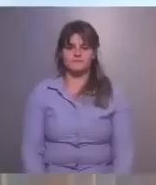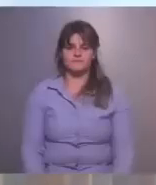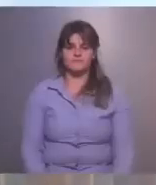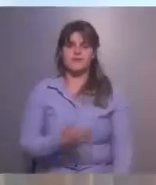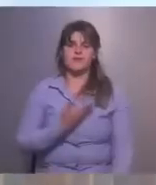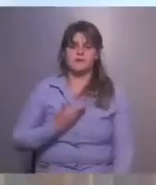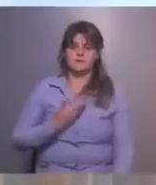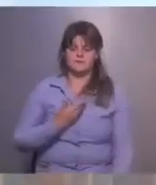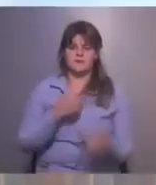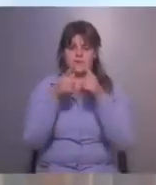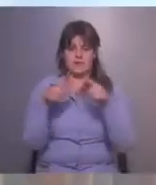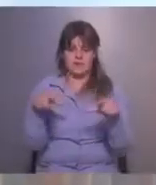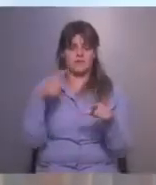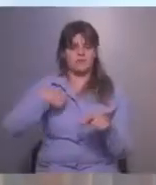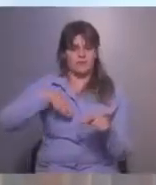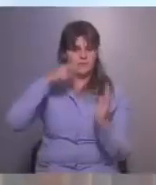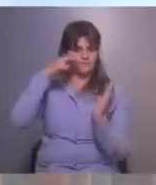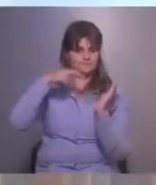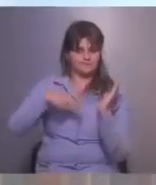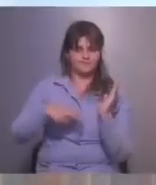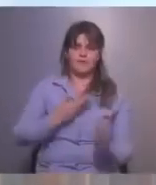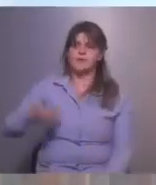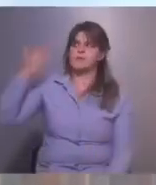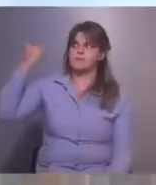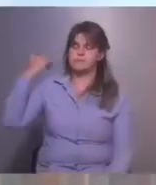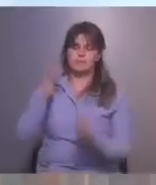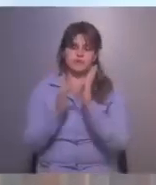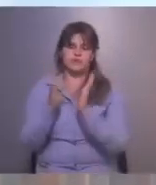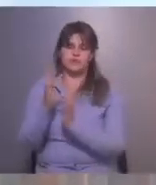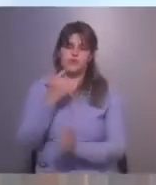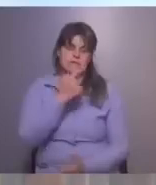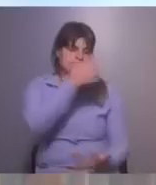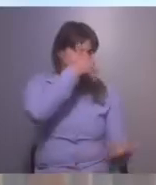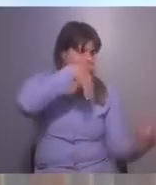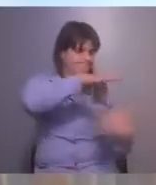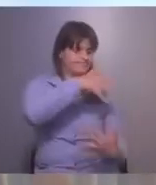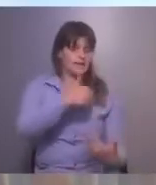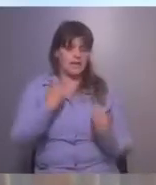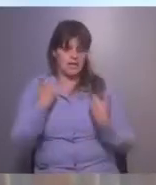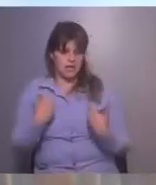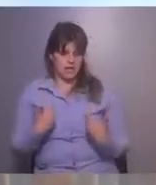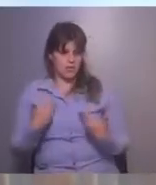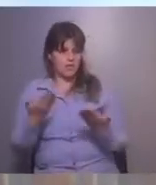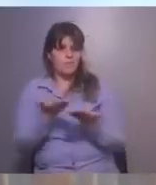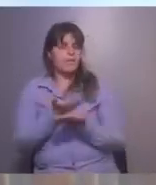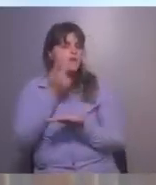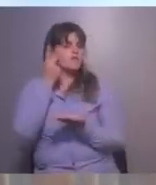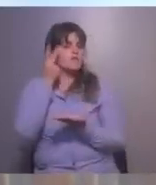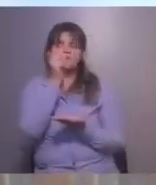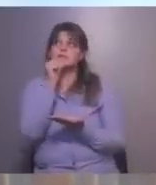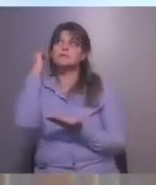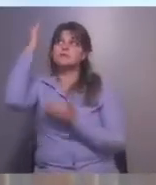En aquel tiempo dijo Jesús a la gente: Yo soy el pan vivo que ha bajado del